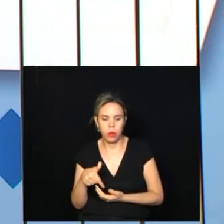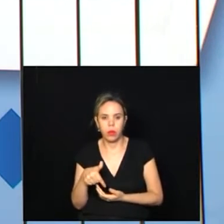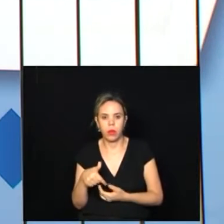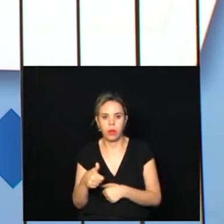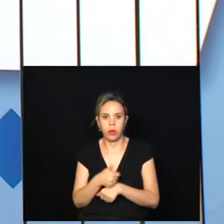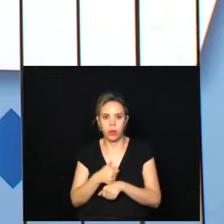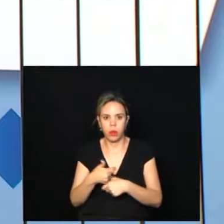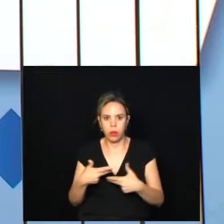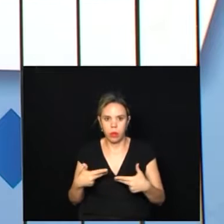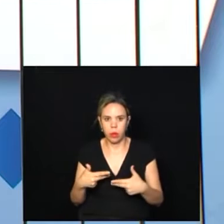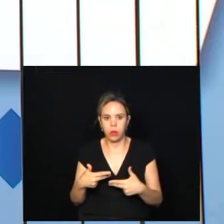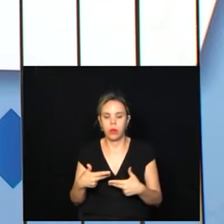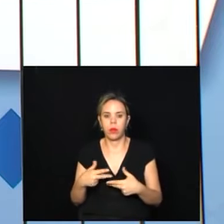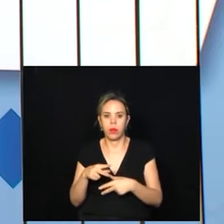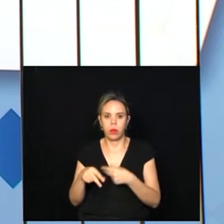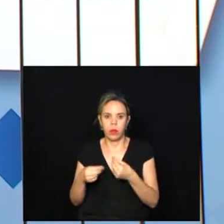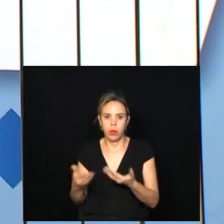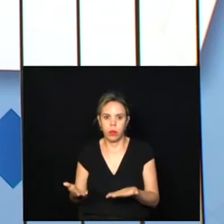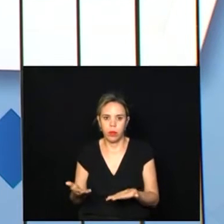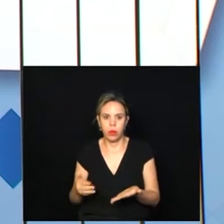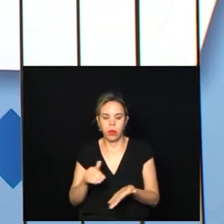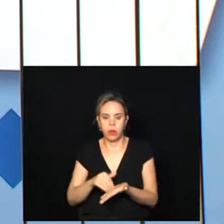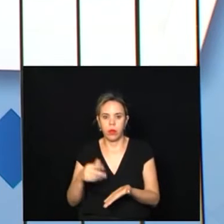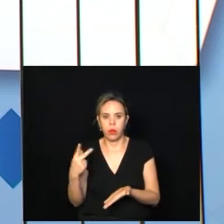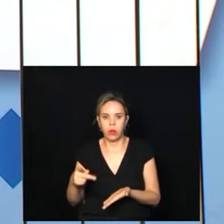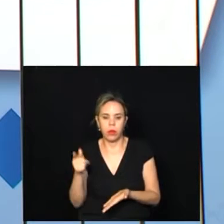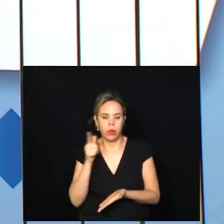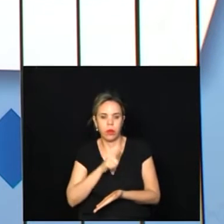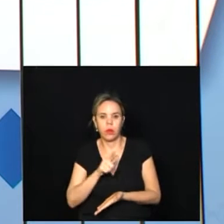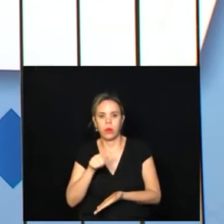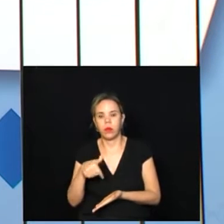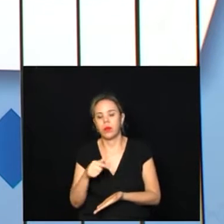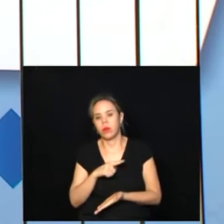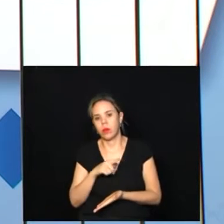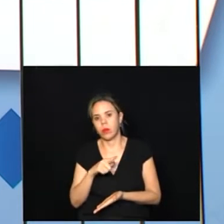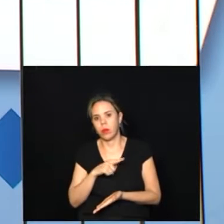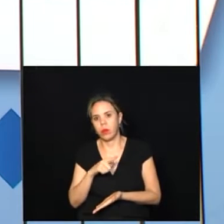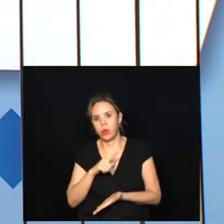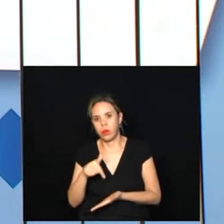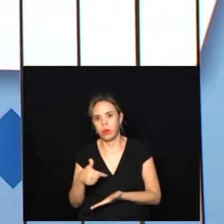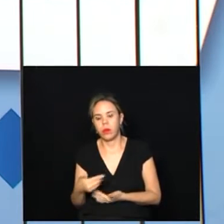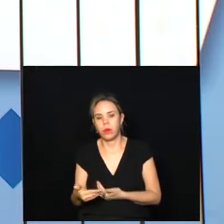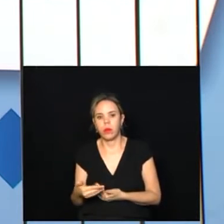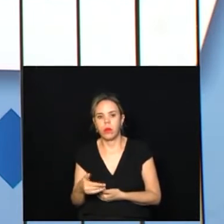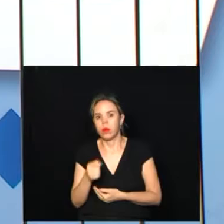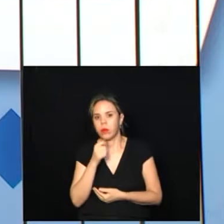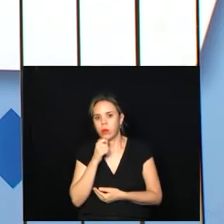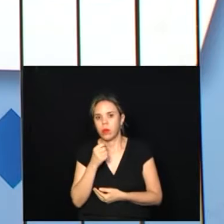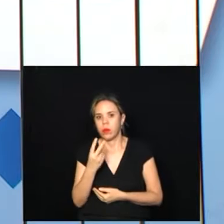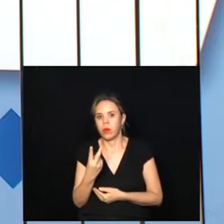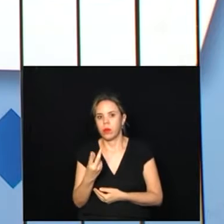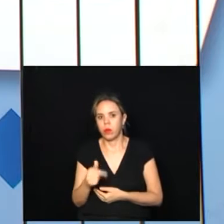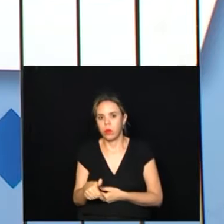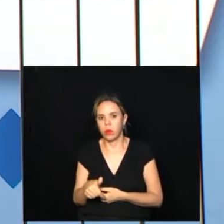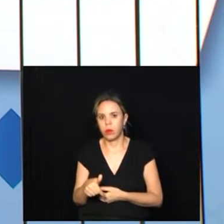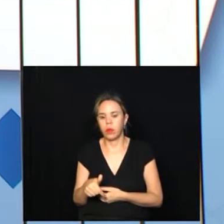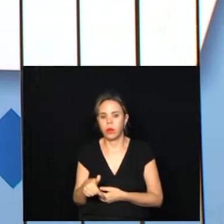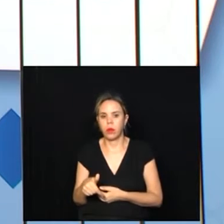funções gratificadas nesta secretaria. Aí nós temos na sequência ainda, na